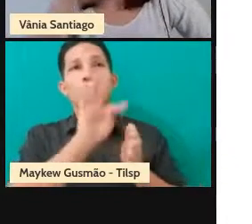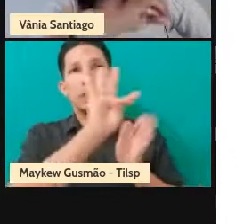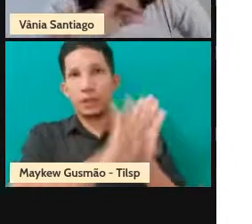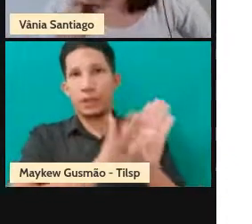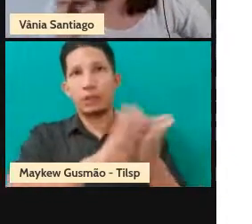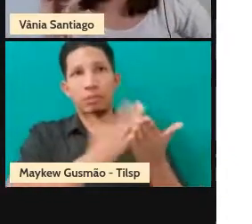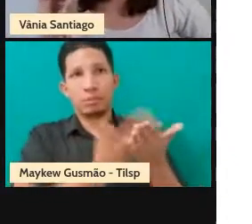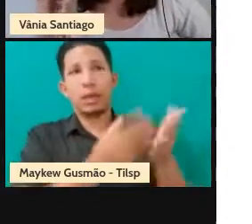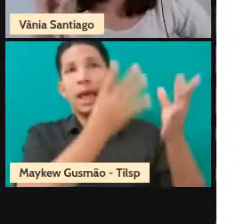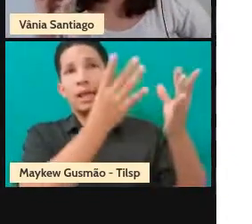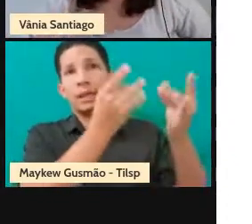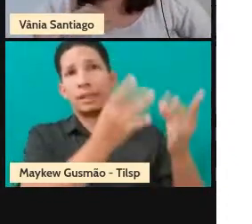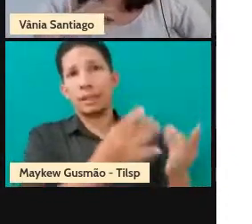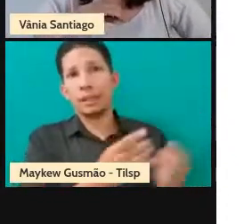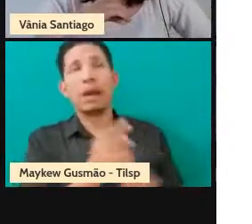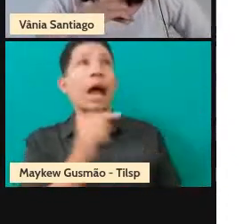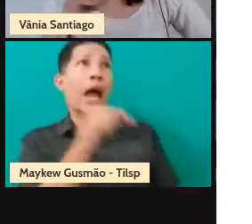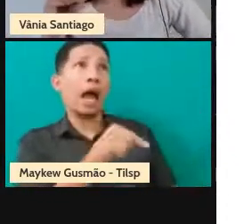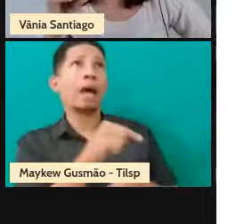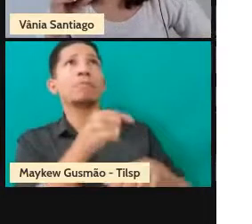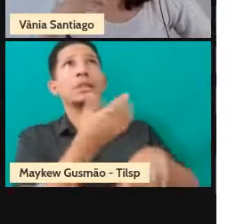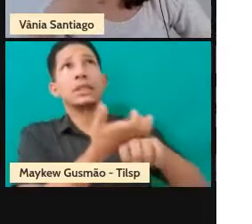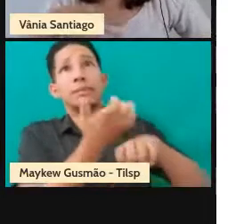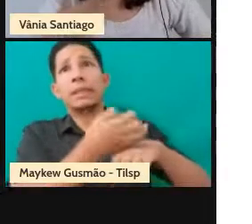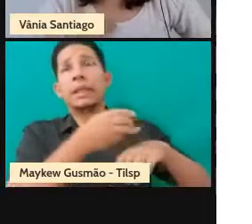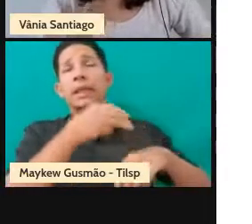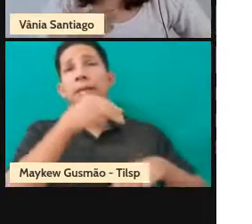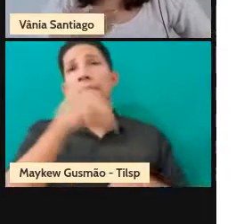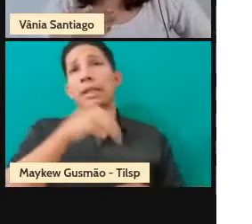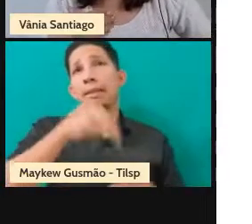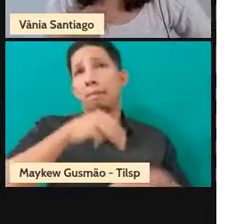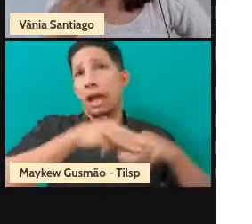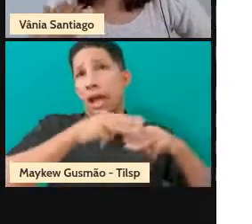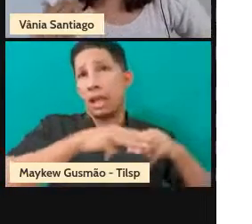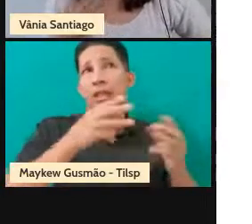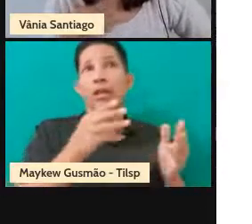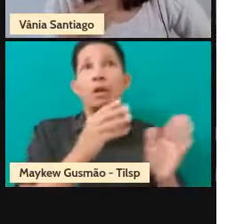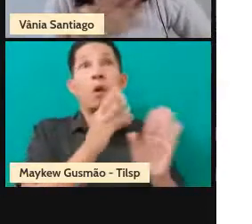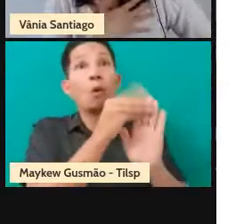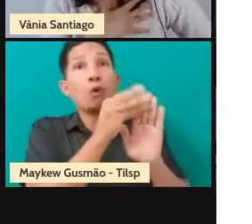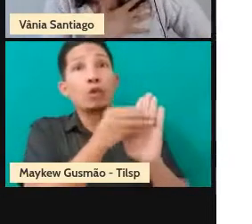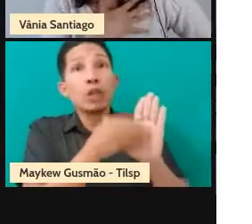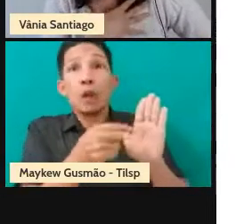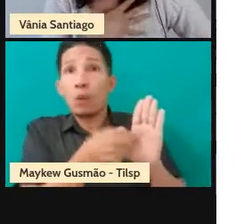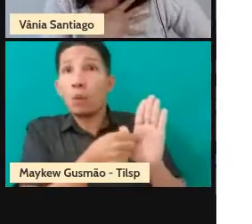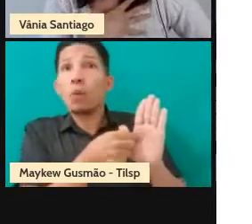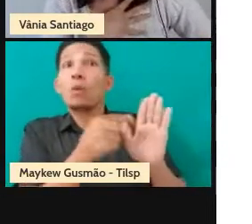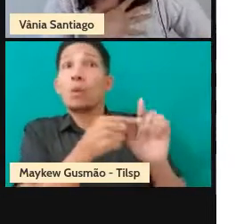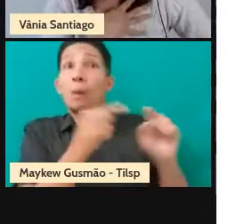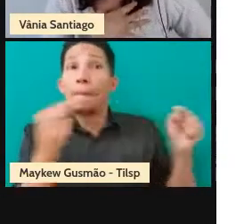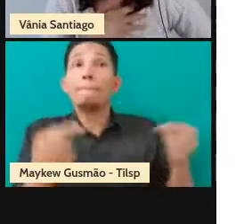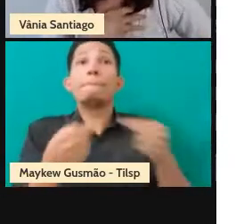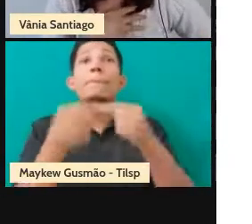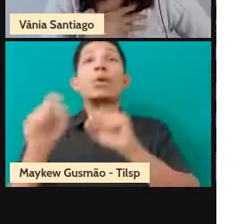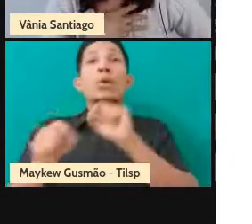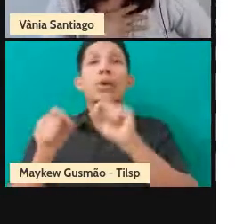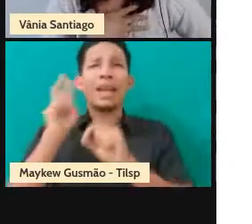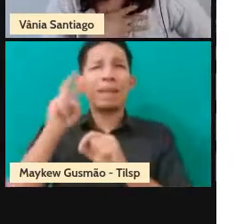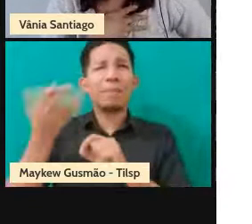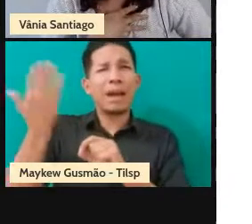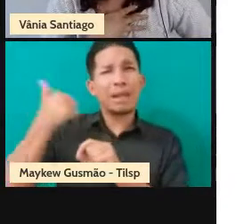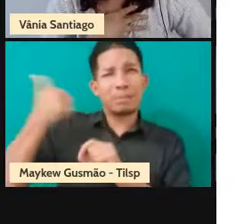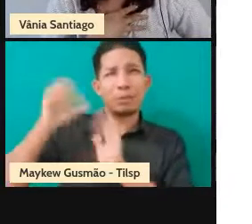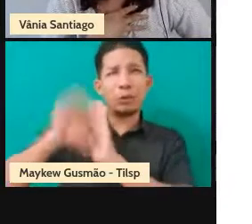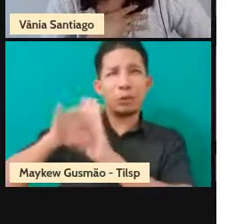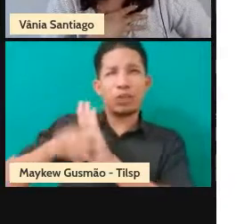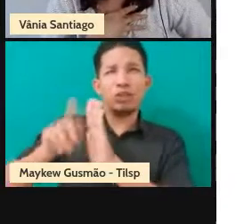Então, era disciplina de matemática, o conteúdo, o texto, que aí tem a ver com aquele primeiro conceito do gênero